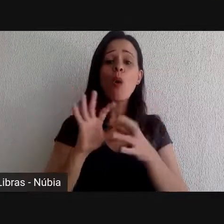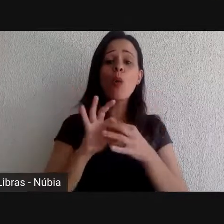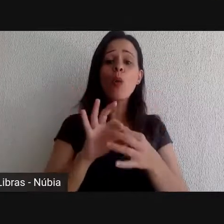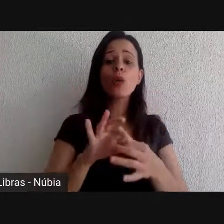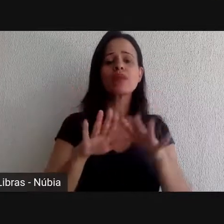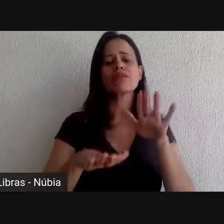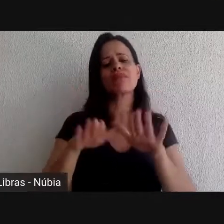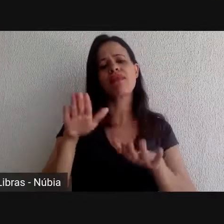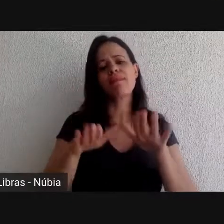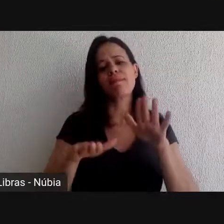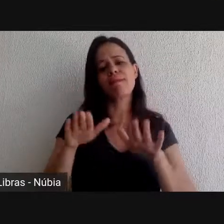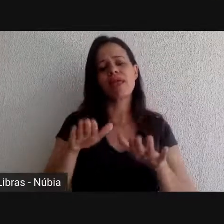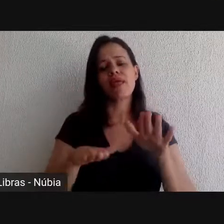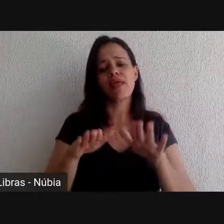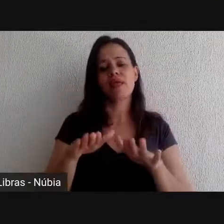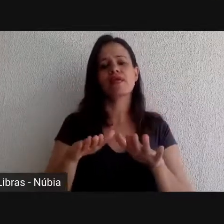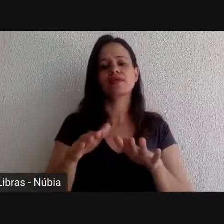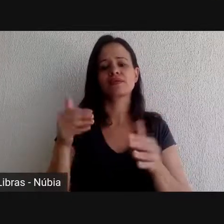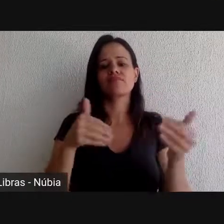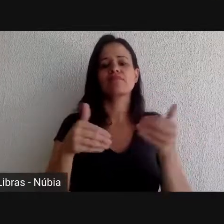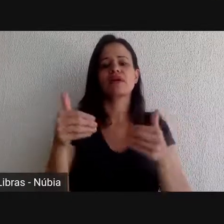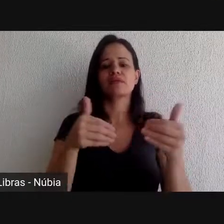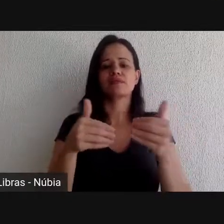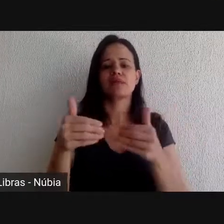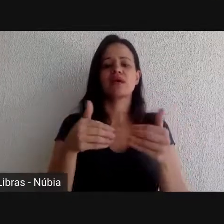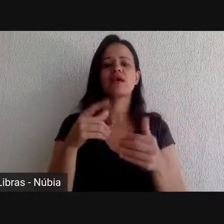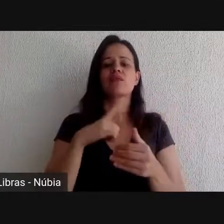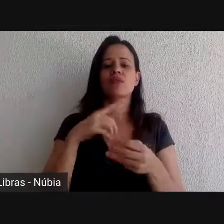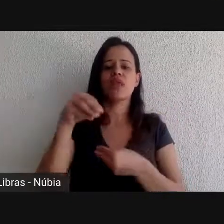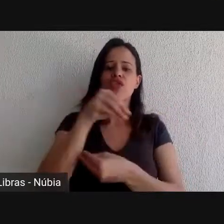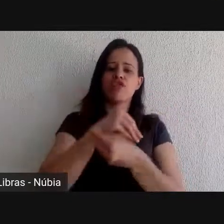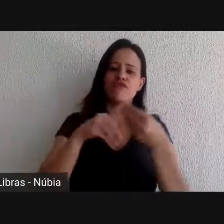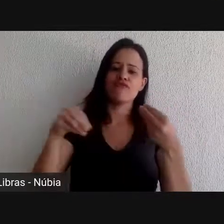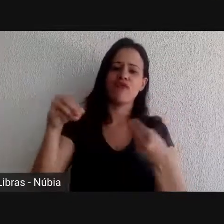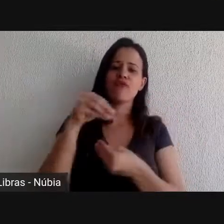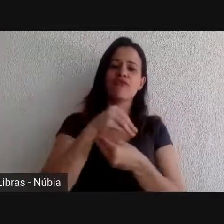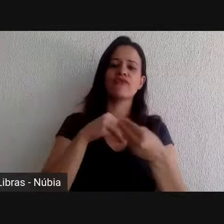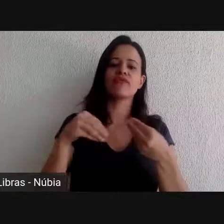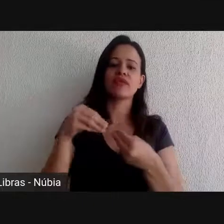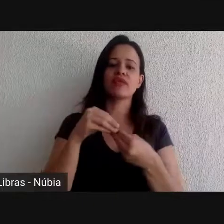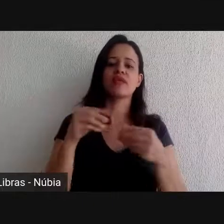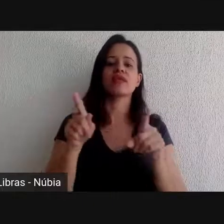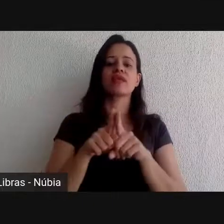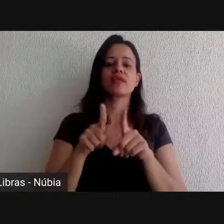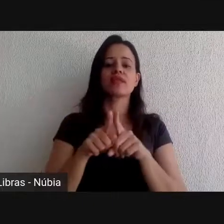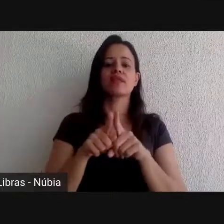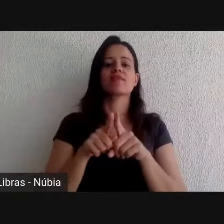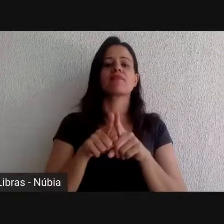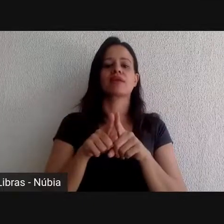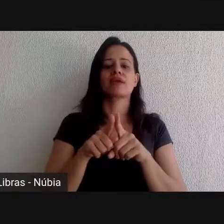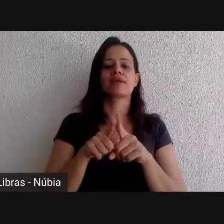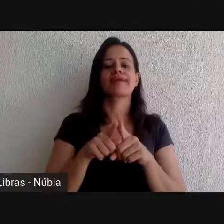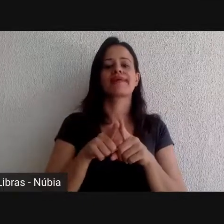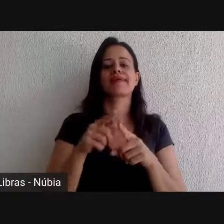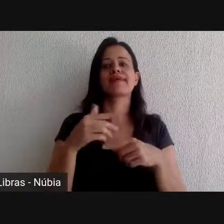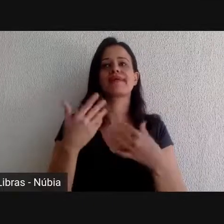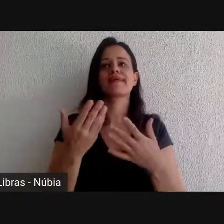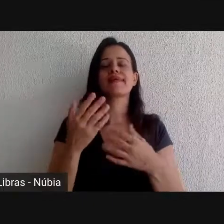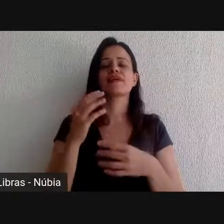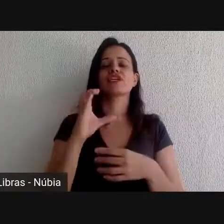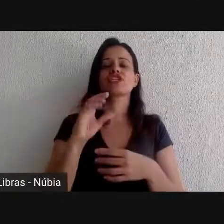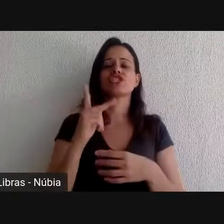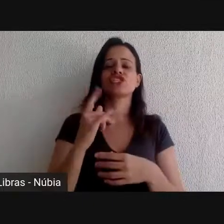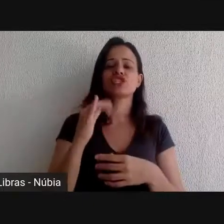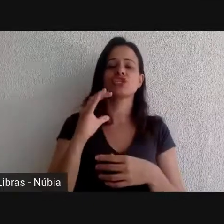contar com a participação do que a gente chama de órgãos envolvidos ou intervenientes, que vai ser IFAM, o FUNAI, o INCRA, o Instituto Chico